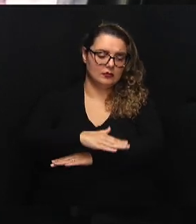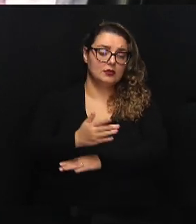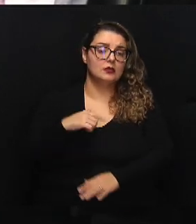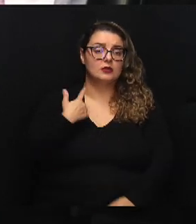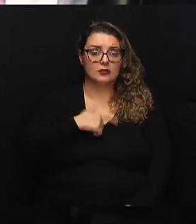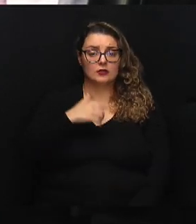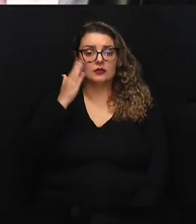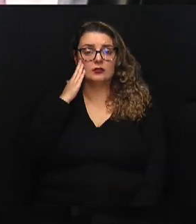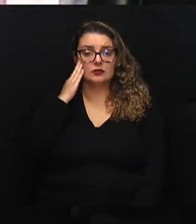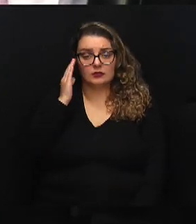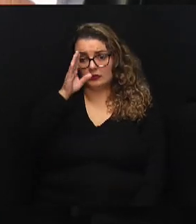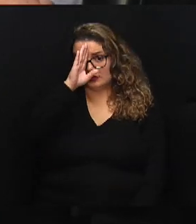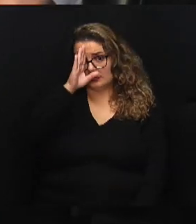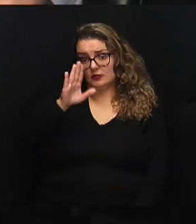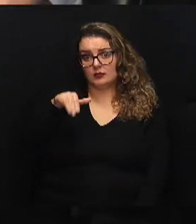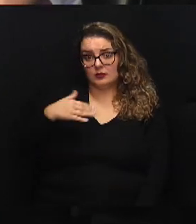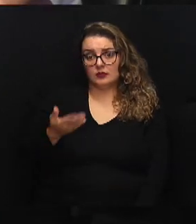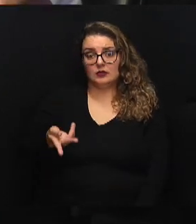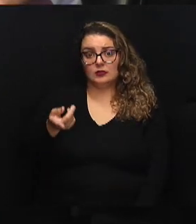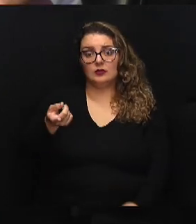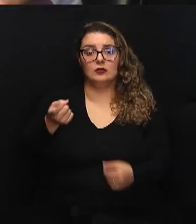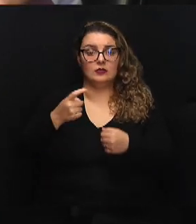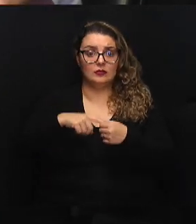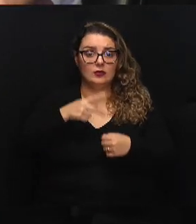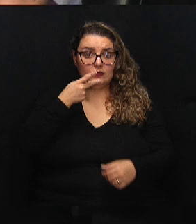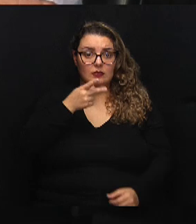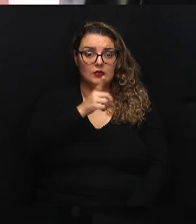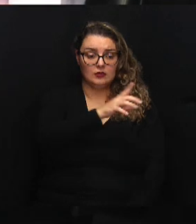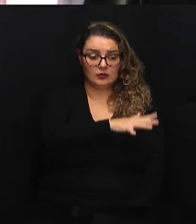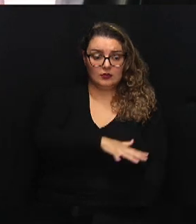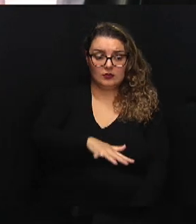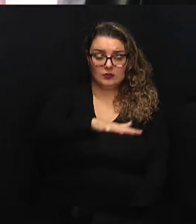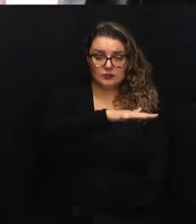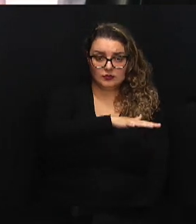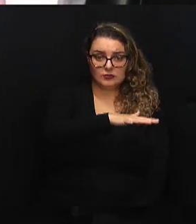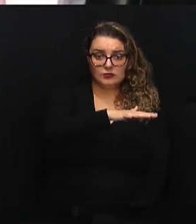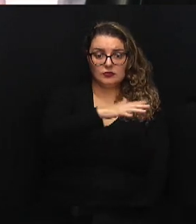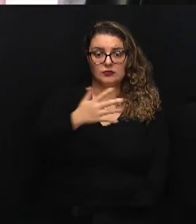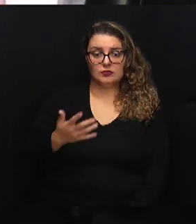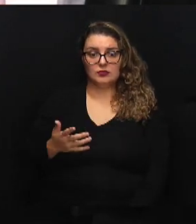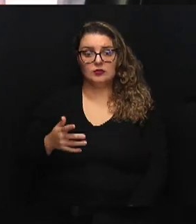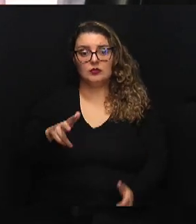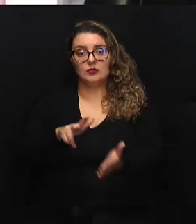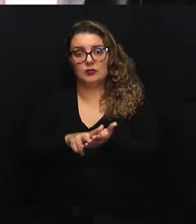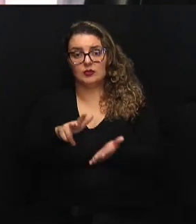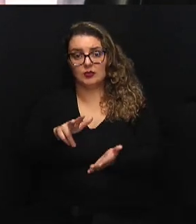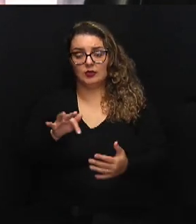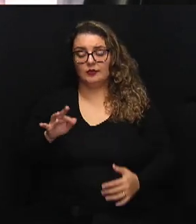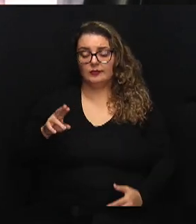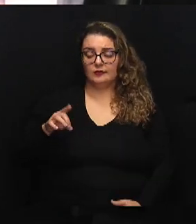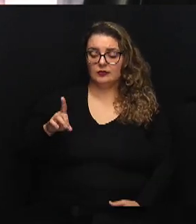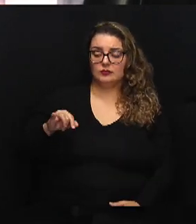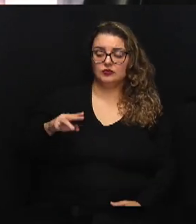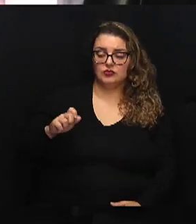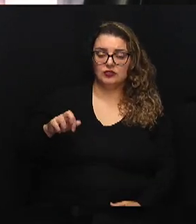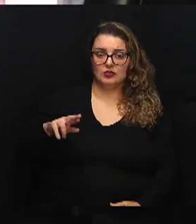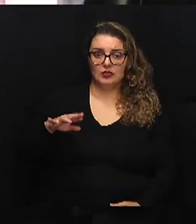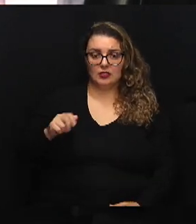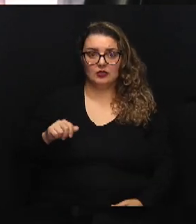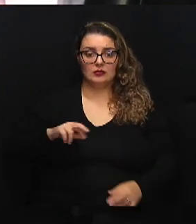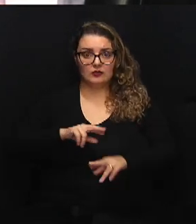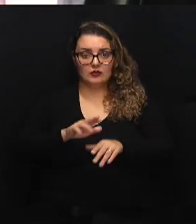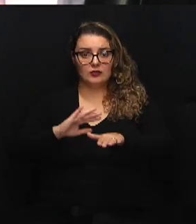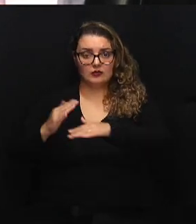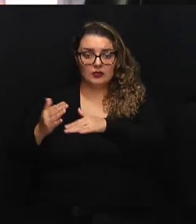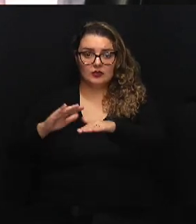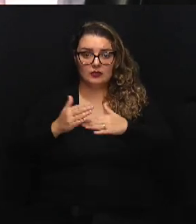que, principalmente, quando a gente volta a falar do distrito, com a questão da regularização fundiária, muitos desses